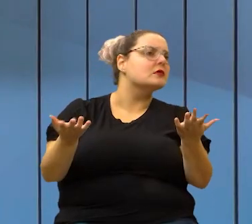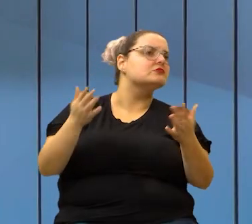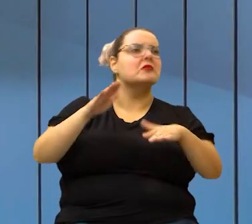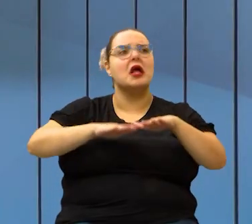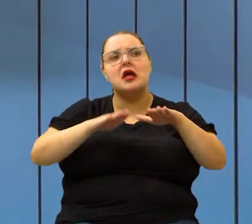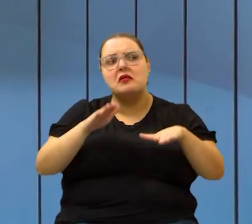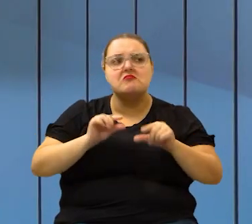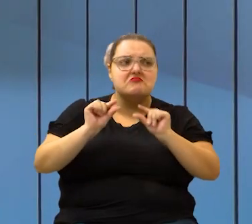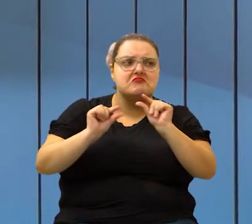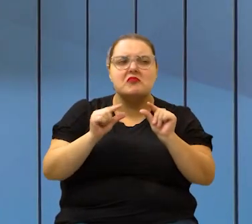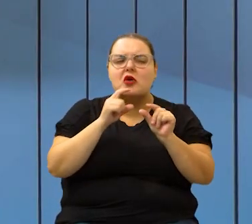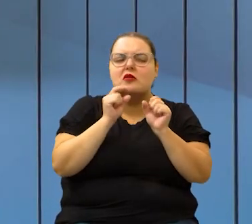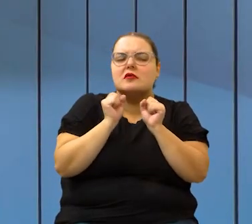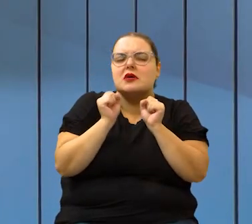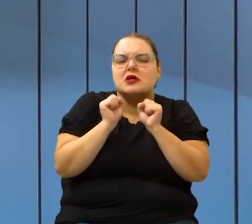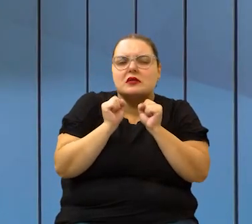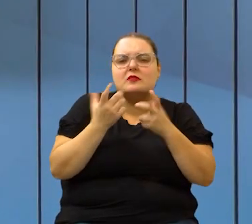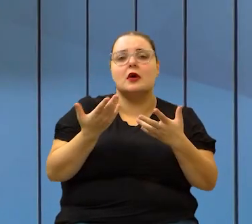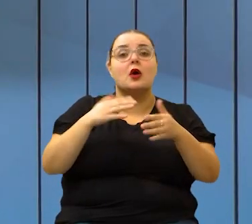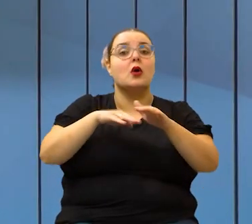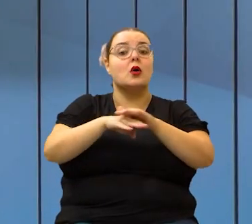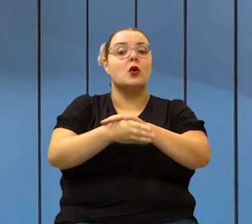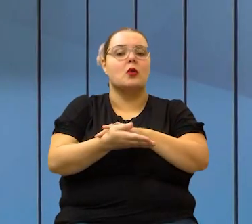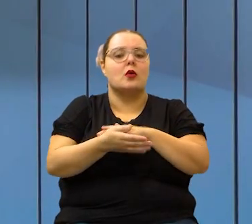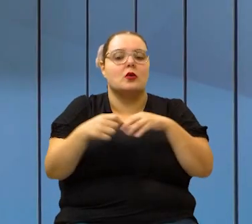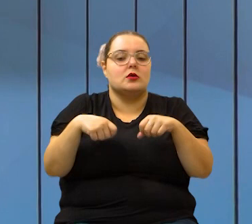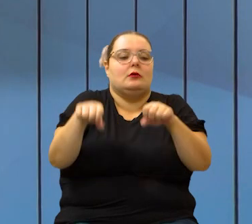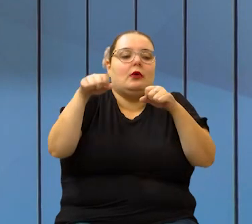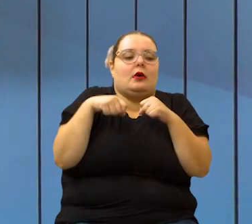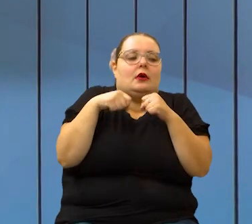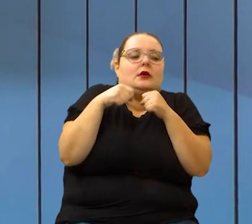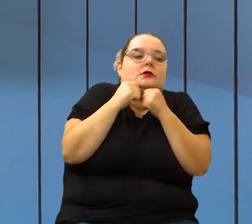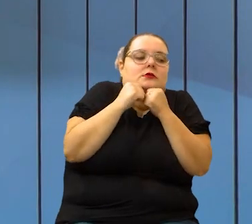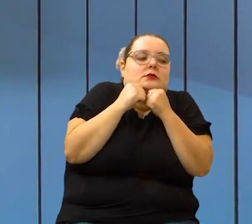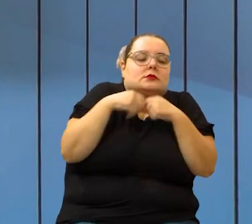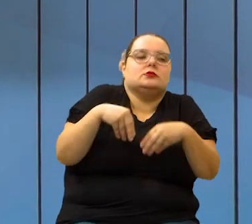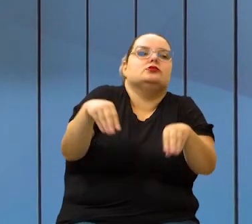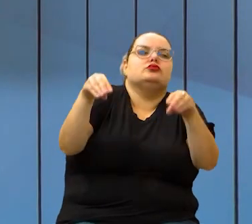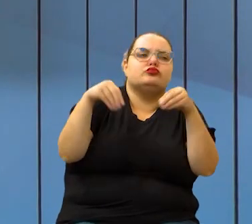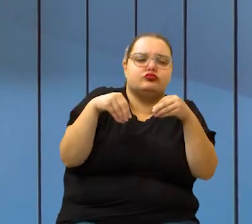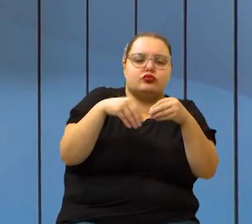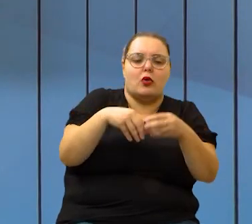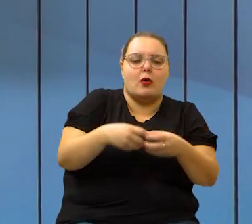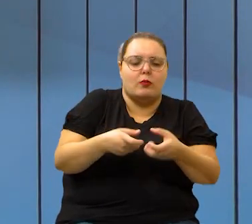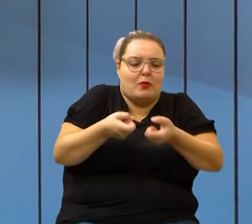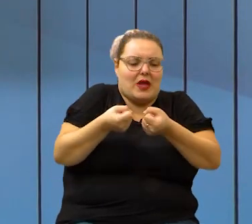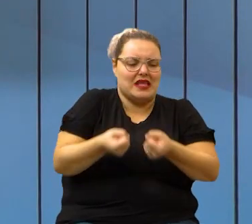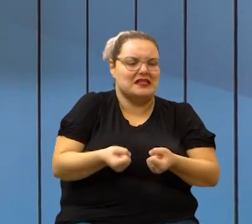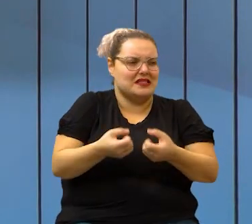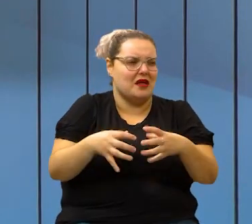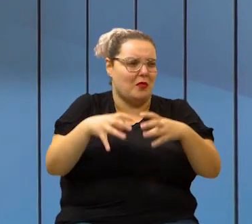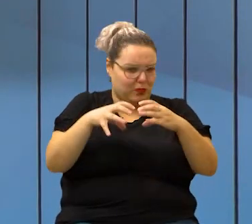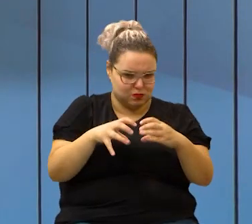fica às vezes um pouco mais friozinho, a gente costuma se cobrir mais. Esses tecidos mais grossos, mais pesados,